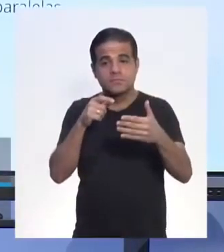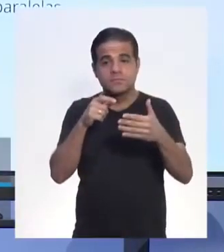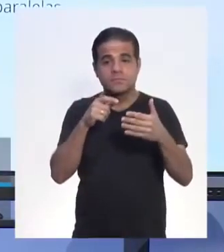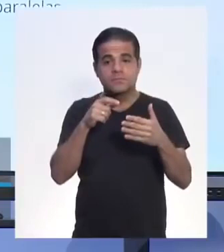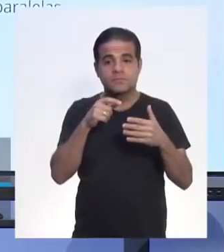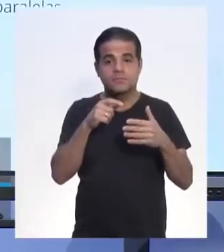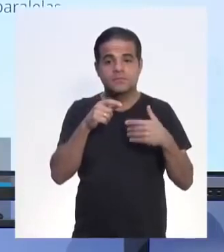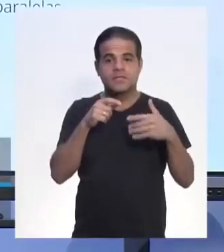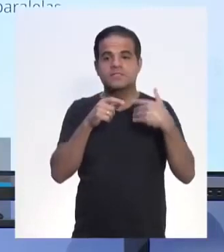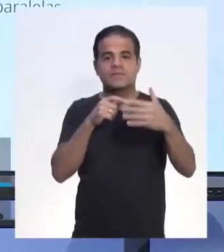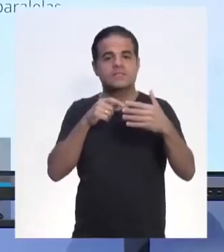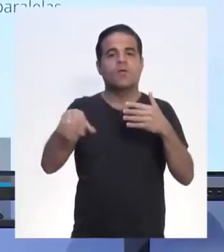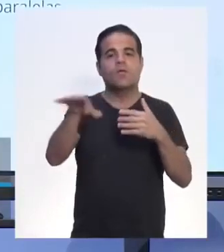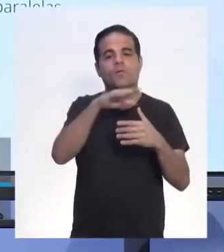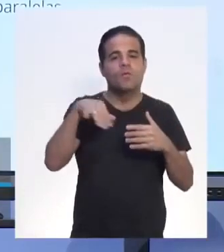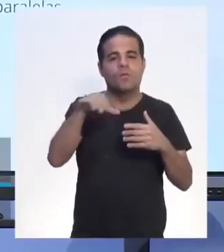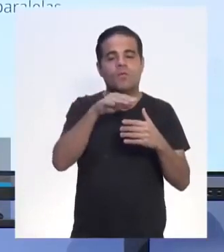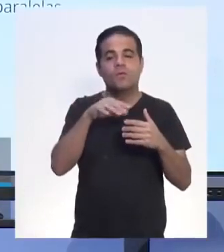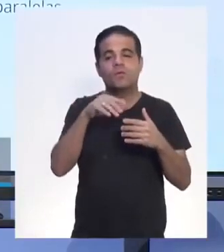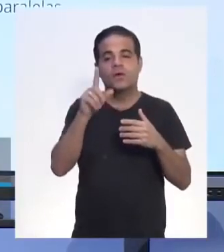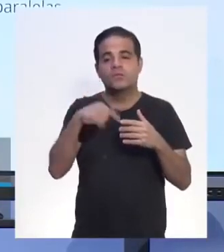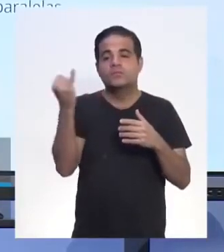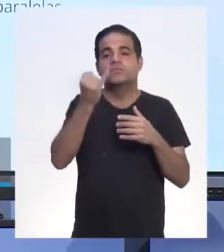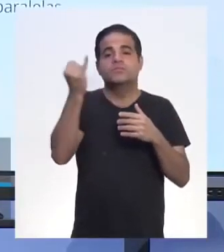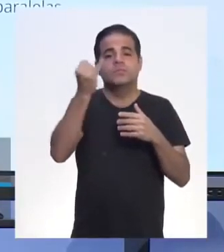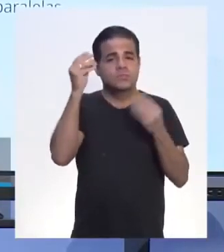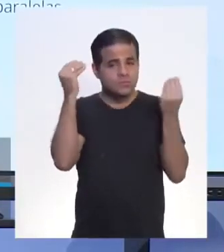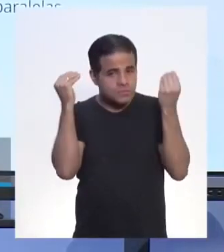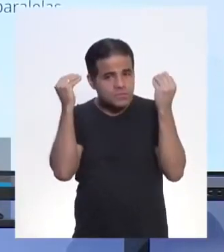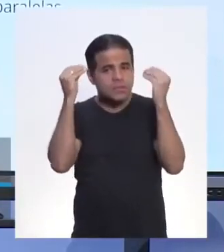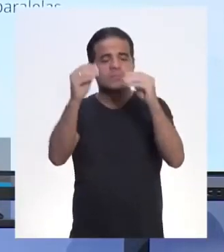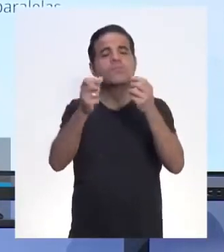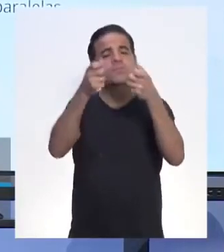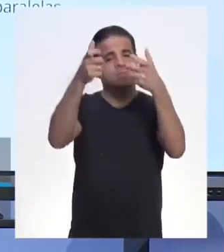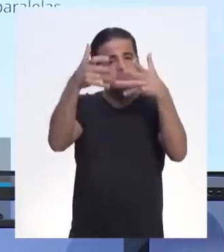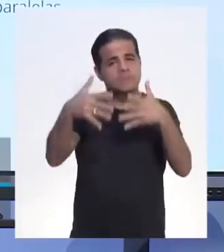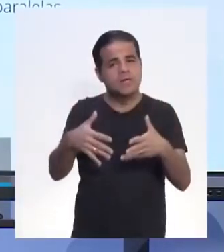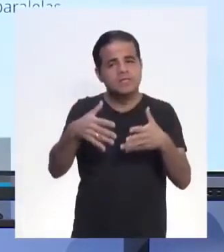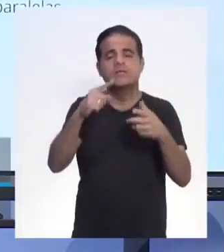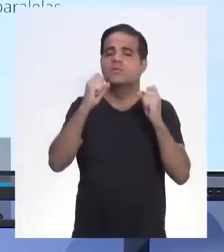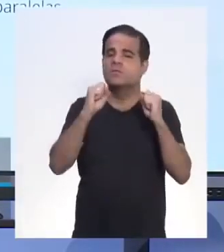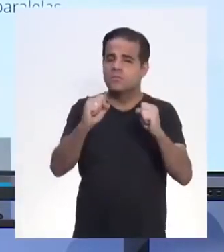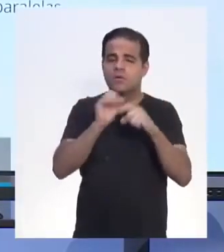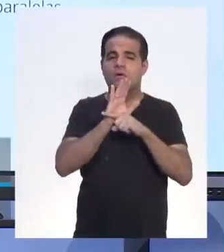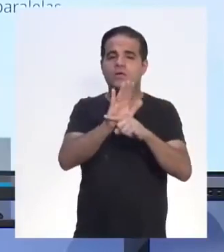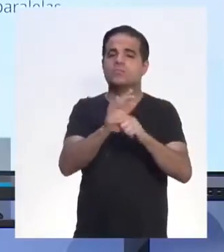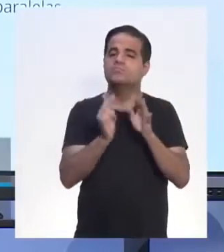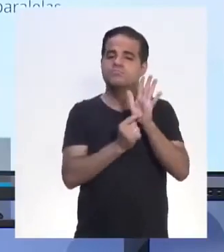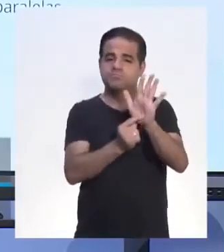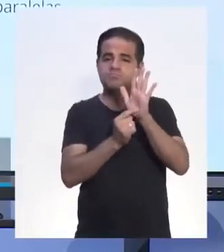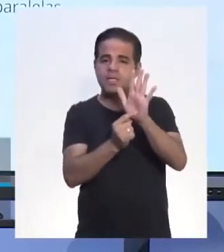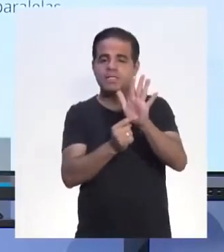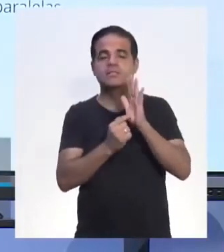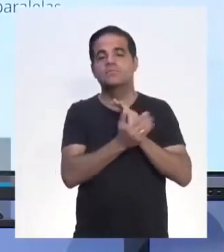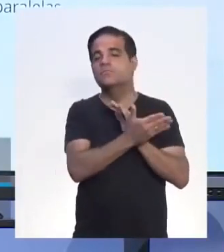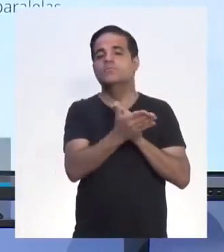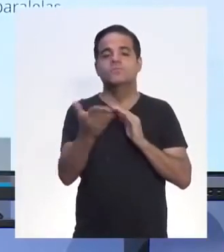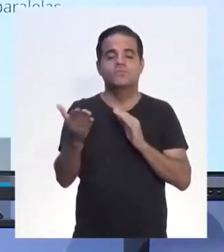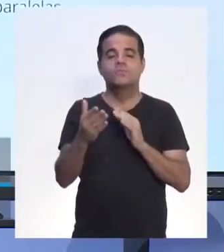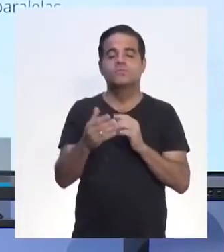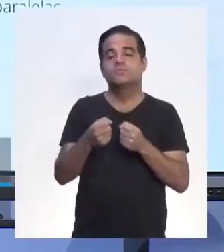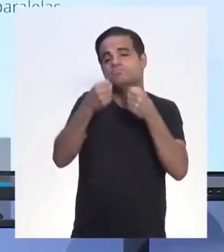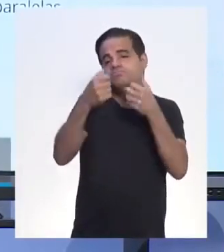modelos de congruência. Muito importante você colocar essa definição, porque pode aparecer muito para vocês. Então, essa definição